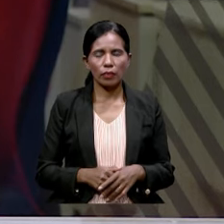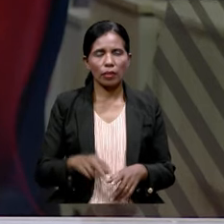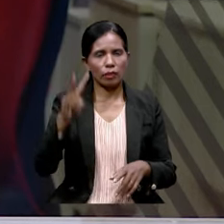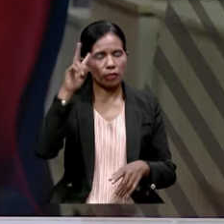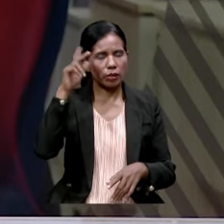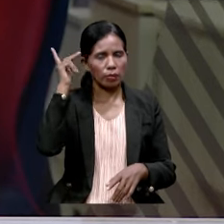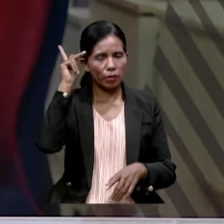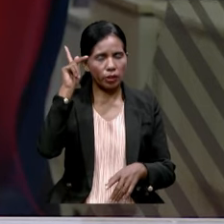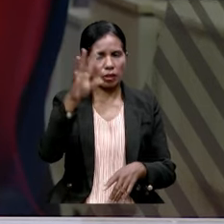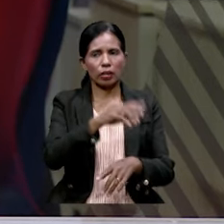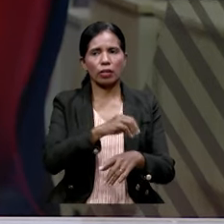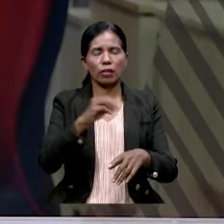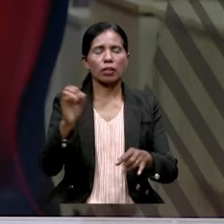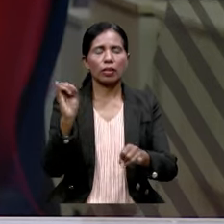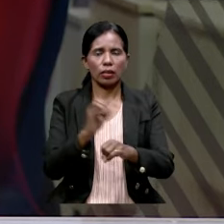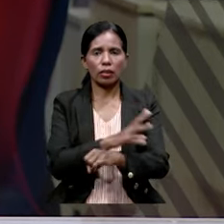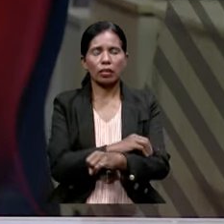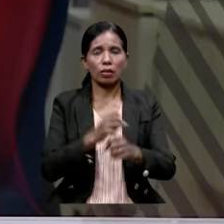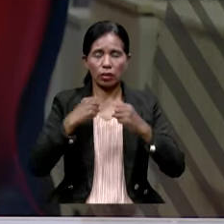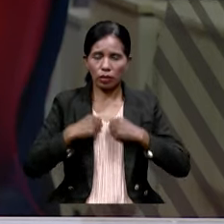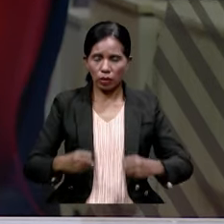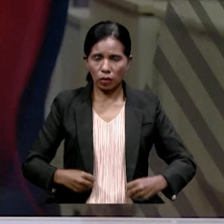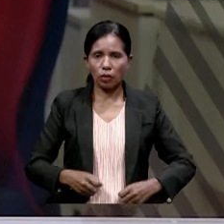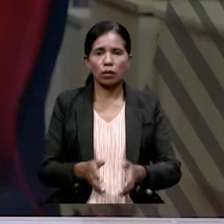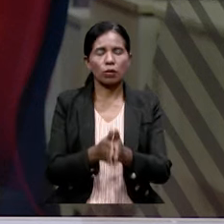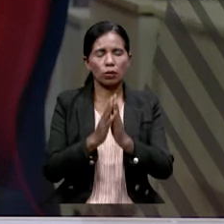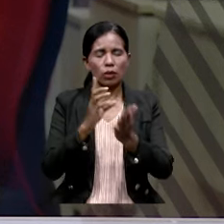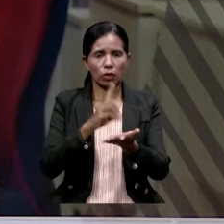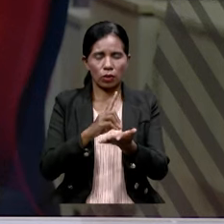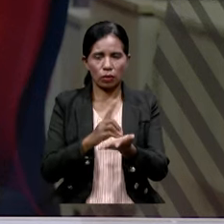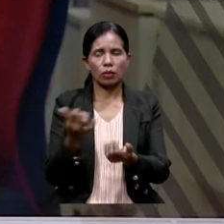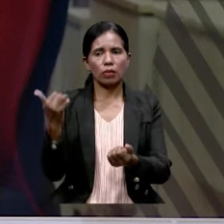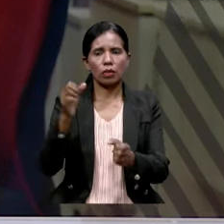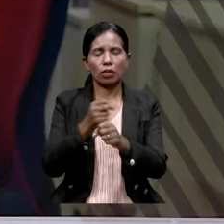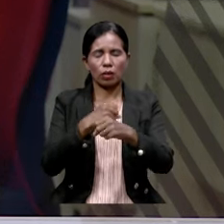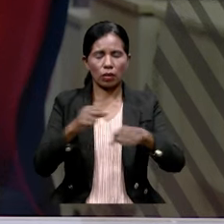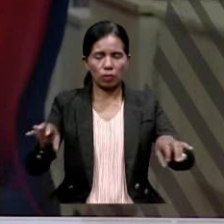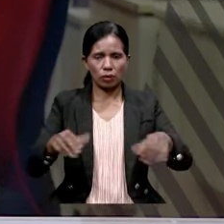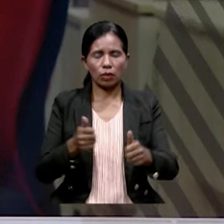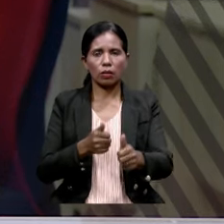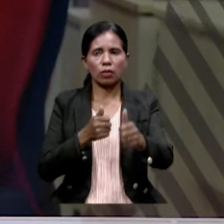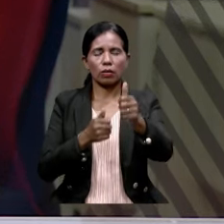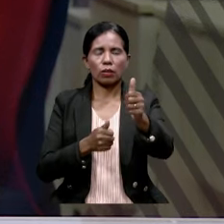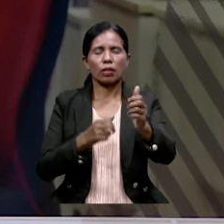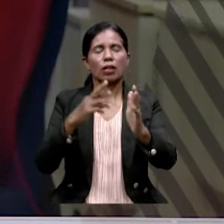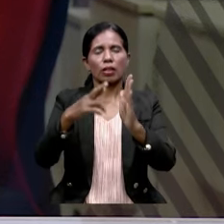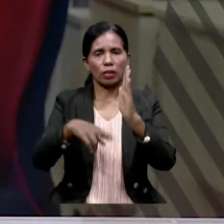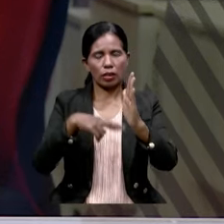Vice-ministro ba fortalecimento institucional saúde, russo médico Sira atuhalau serviço tuir código ética.